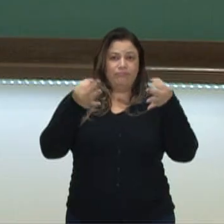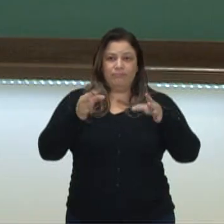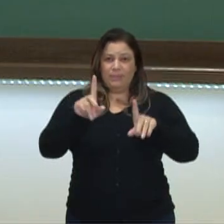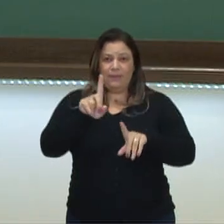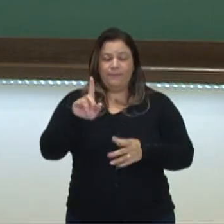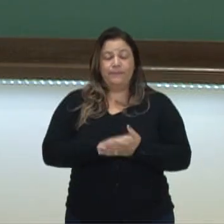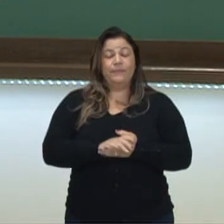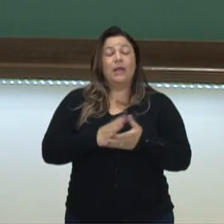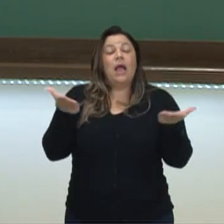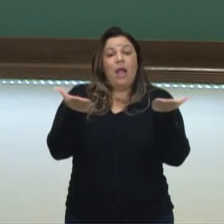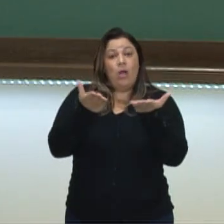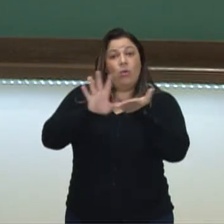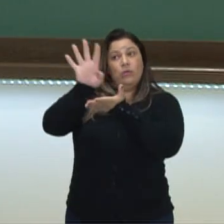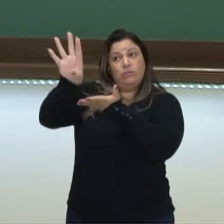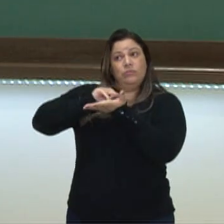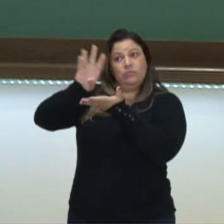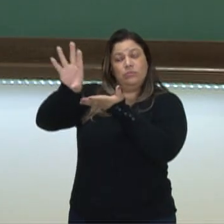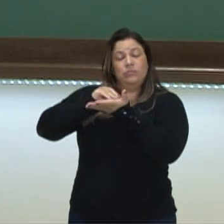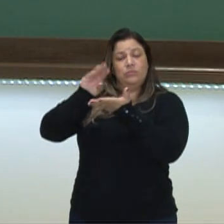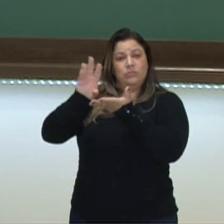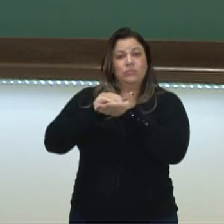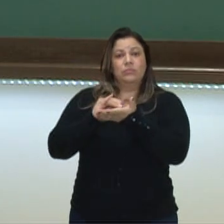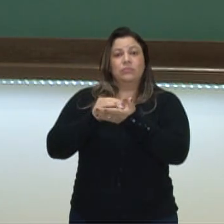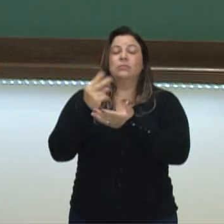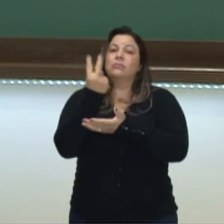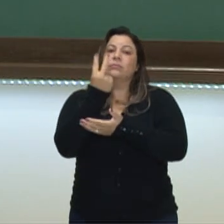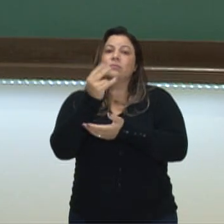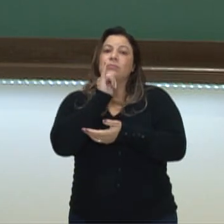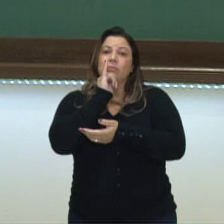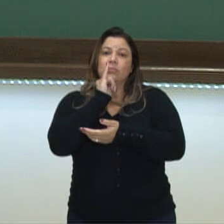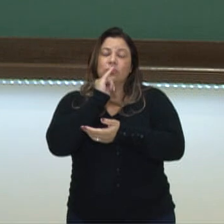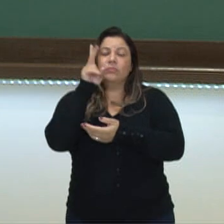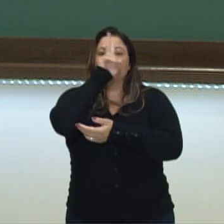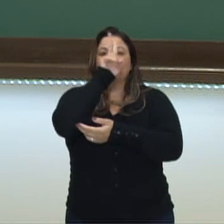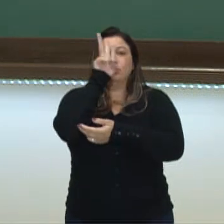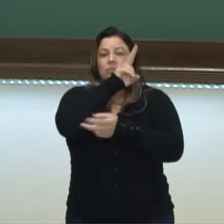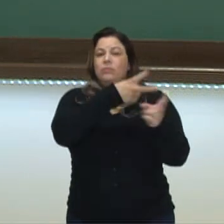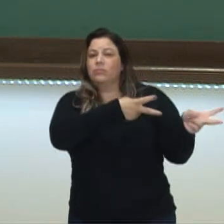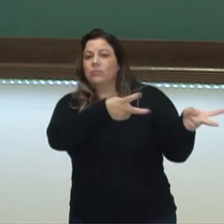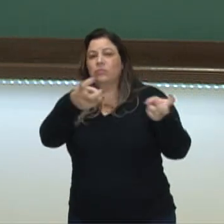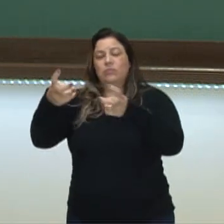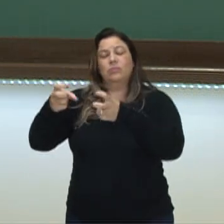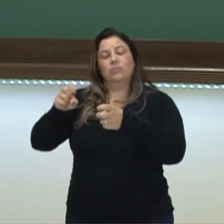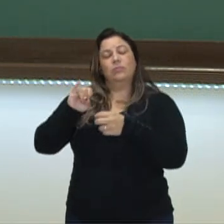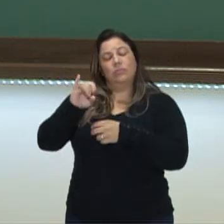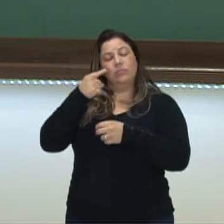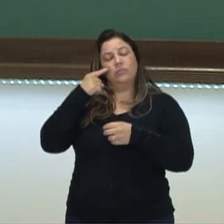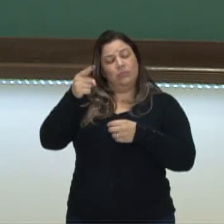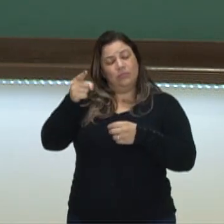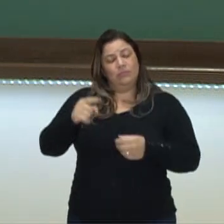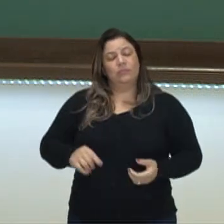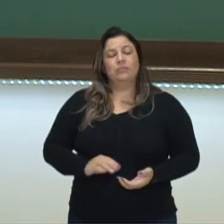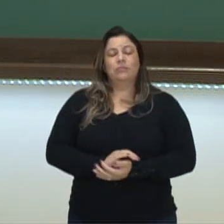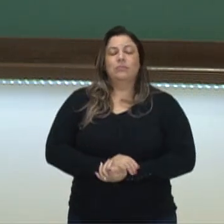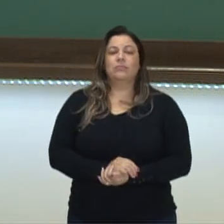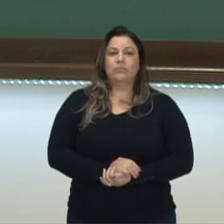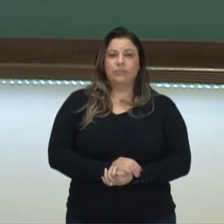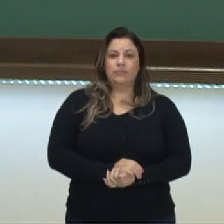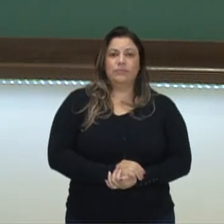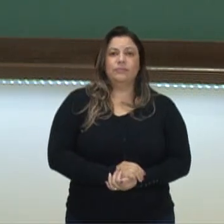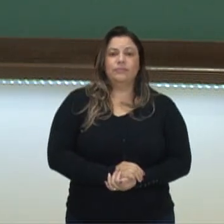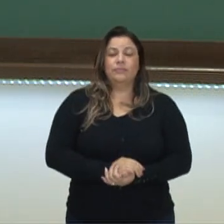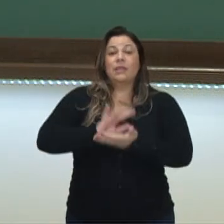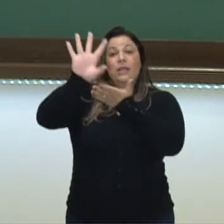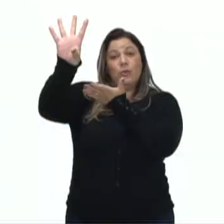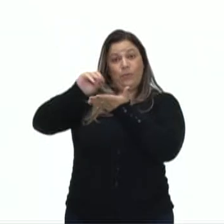vai anotar esses dois exemplos no caderno para você lembrar depois como é que faz para verificar se um número é quadrado perfeito ou não. Anote e